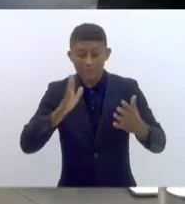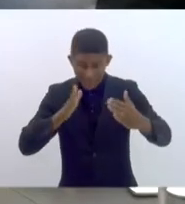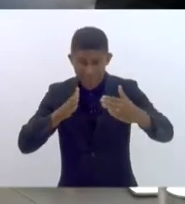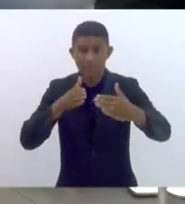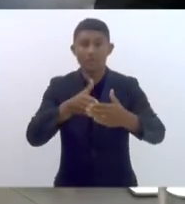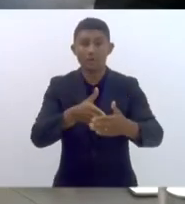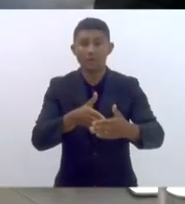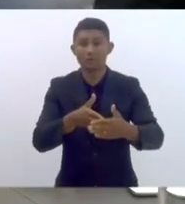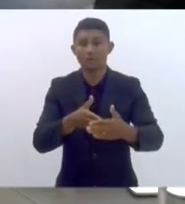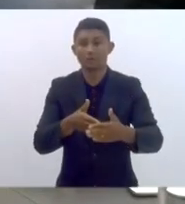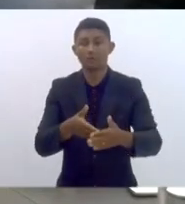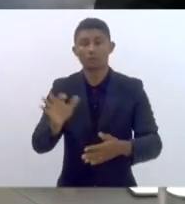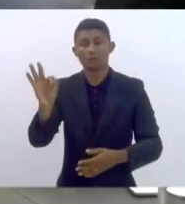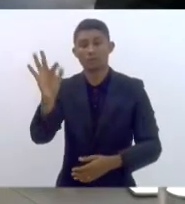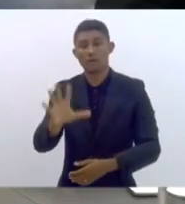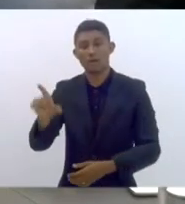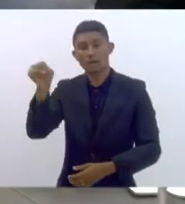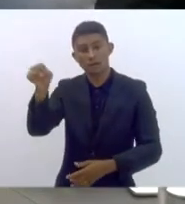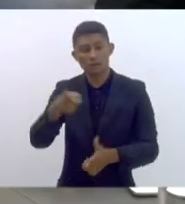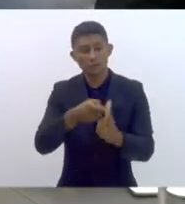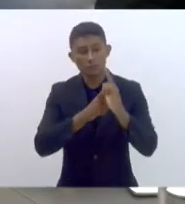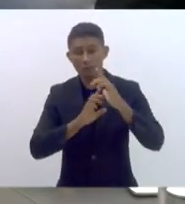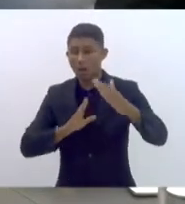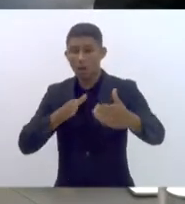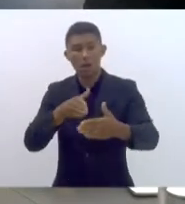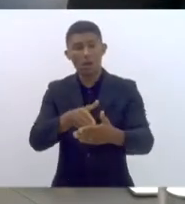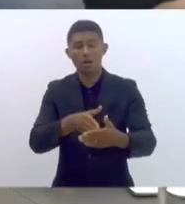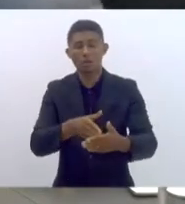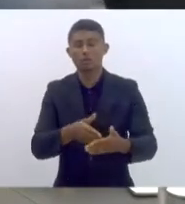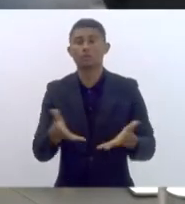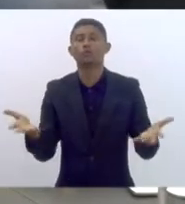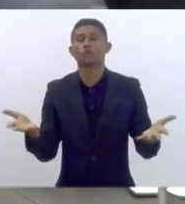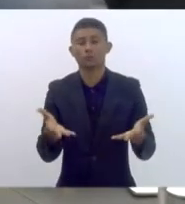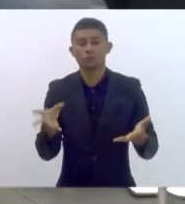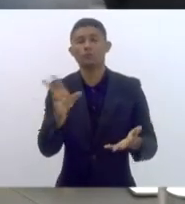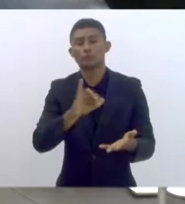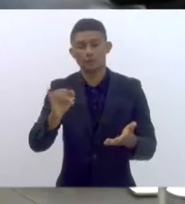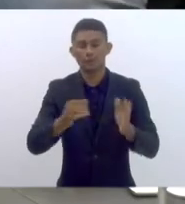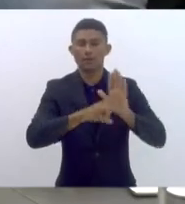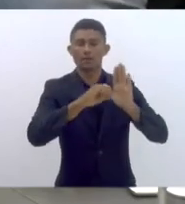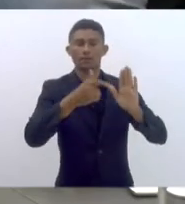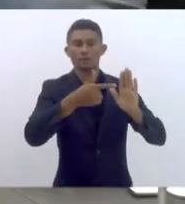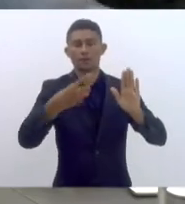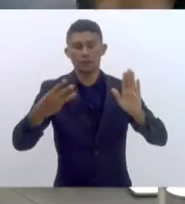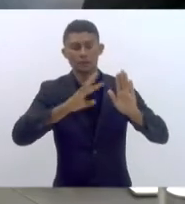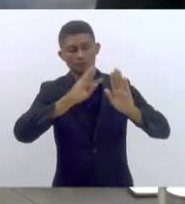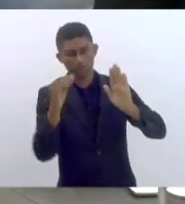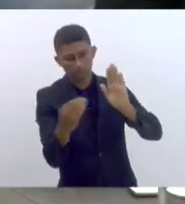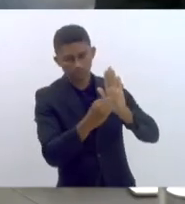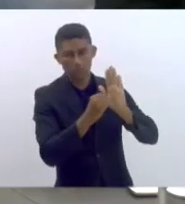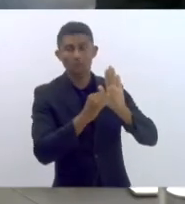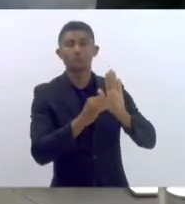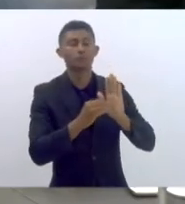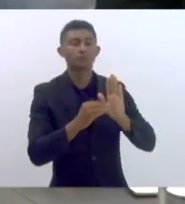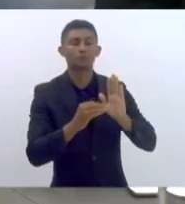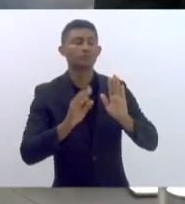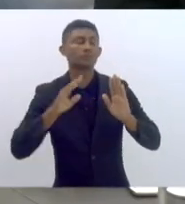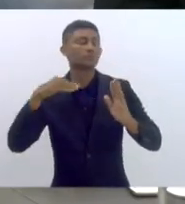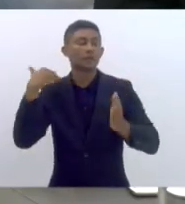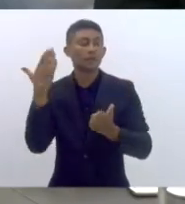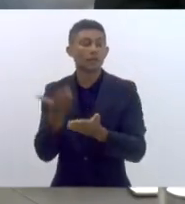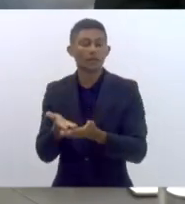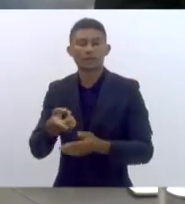para a gente essa dívida hoje, honrando essa dívida hoje. Essa dívida de hoje vai entrar nesse artigo 23, até que a gente entre